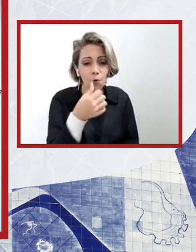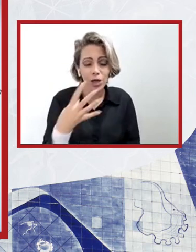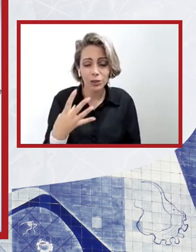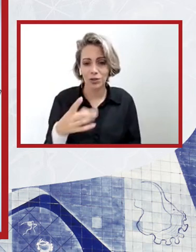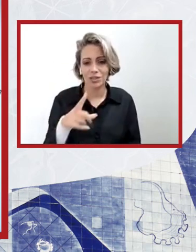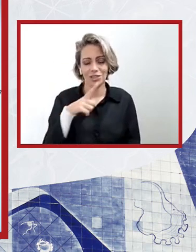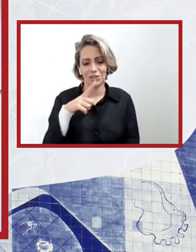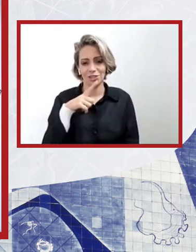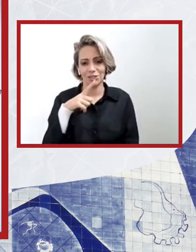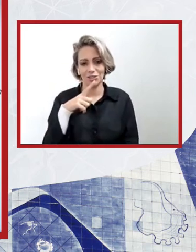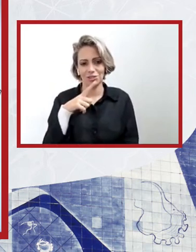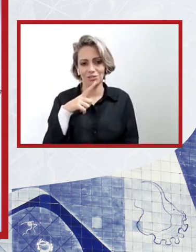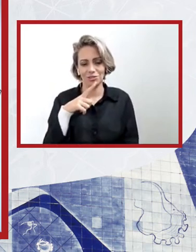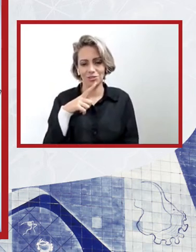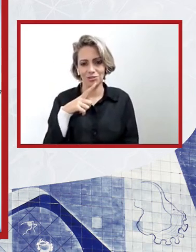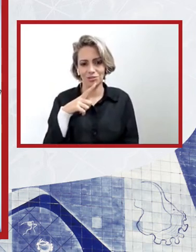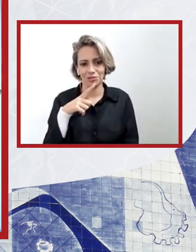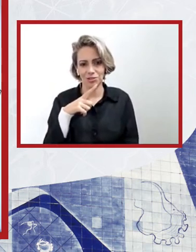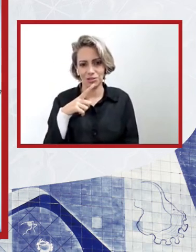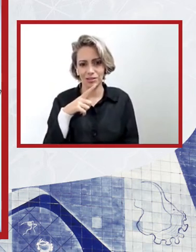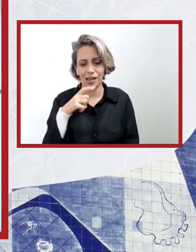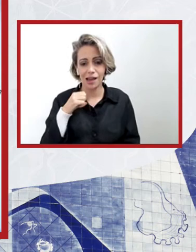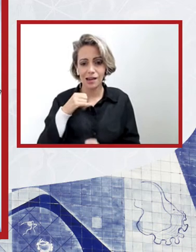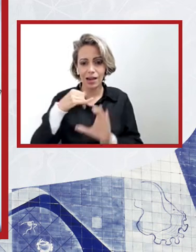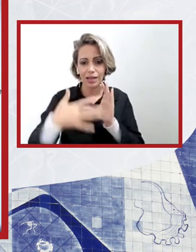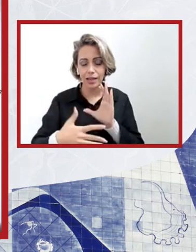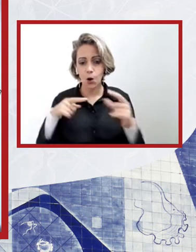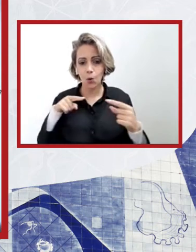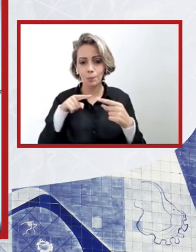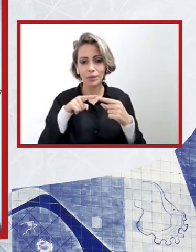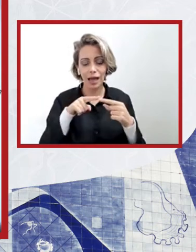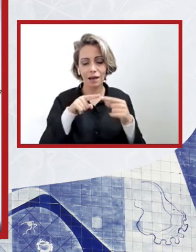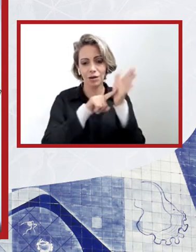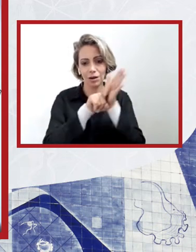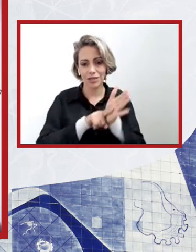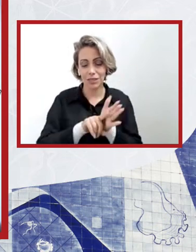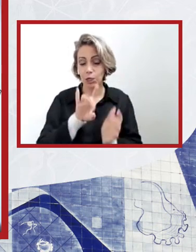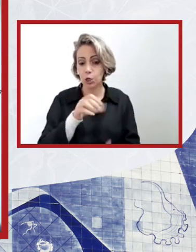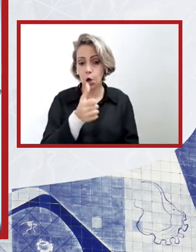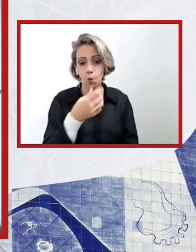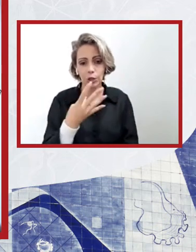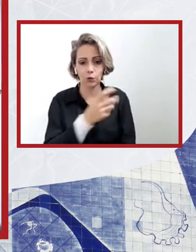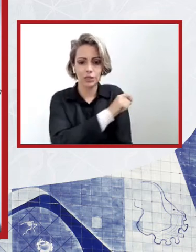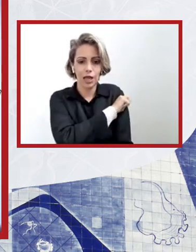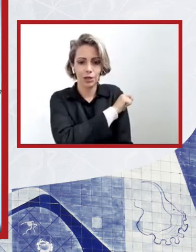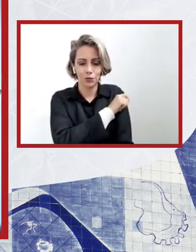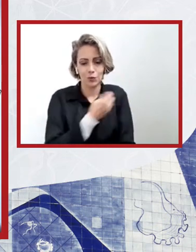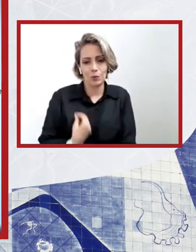estudantes participaram da pesquisa. Um outro recorte, né,